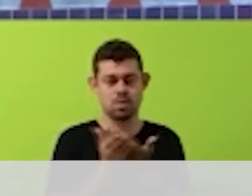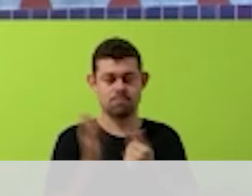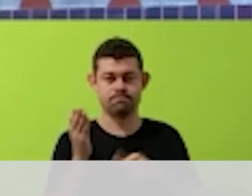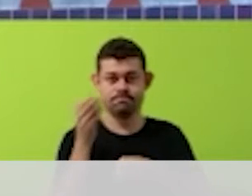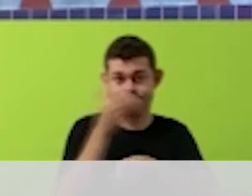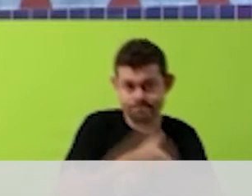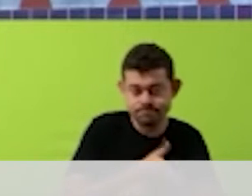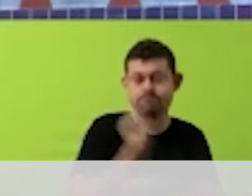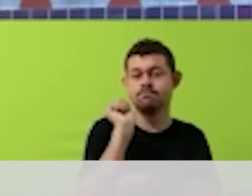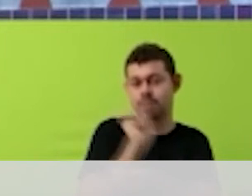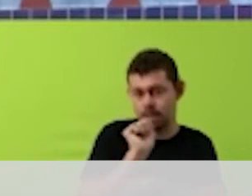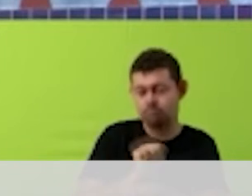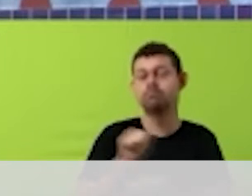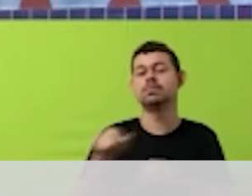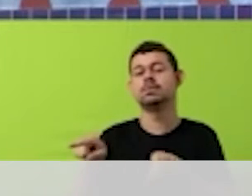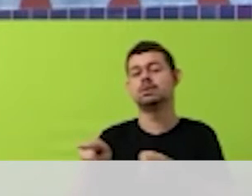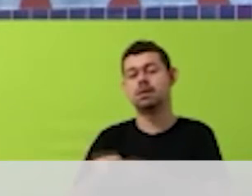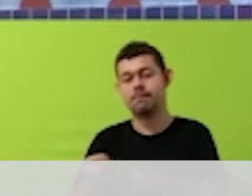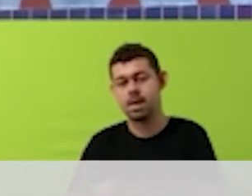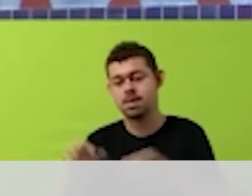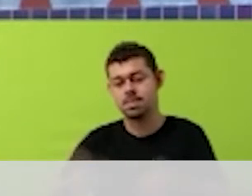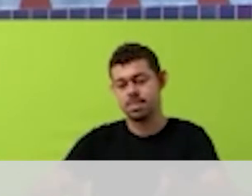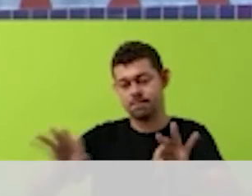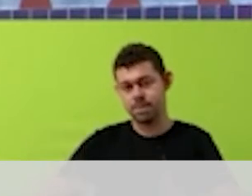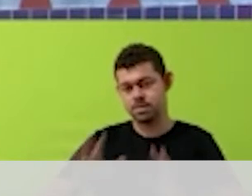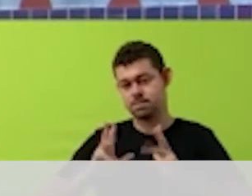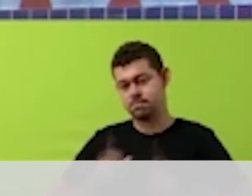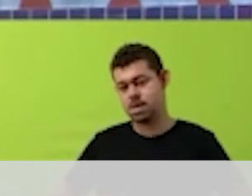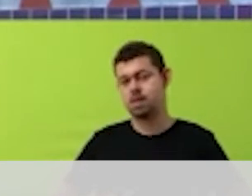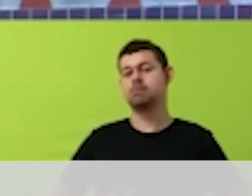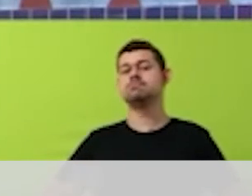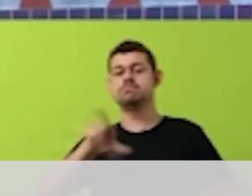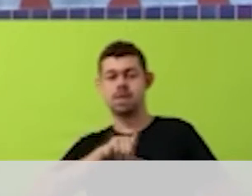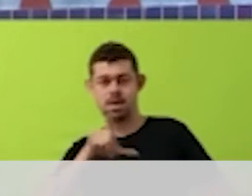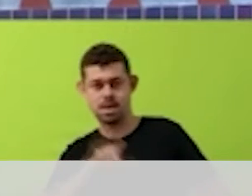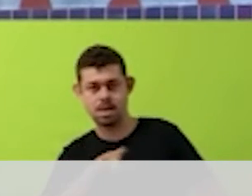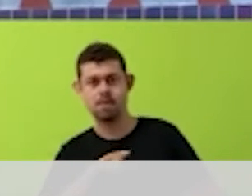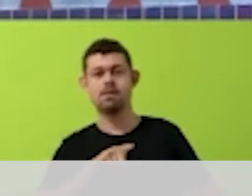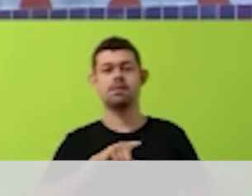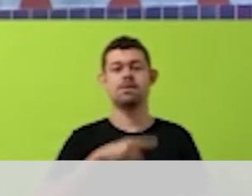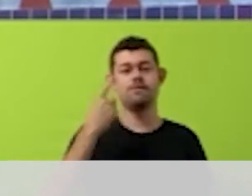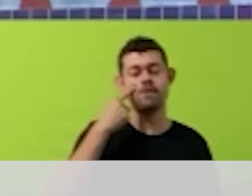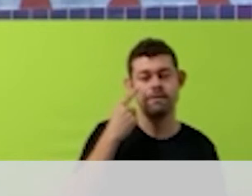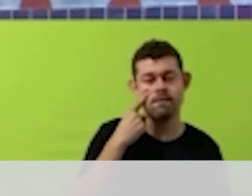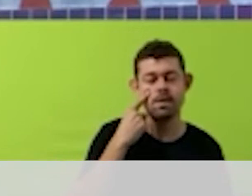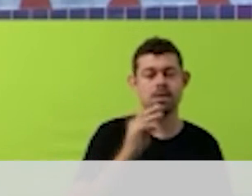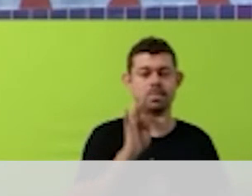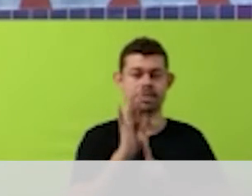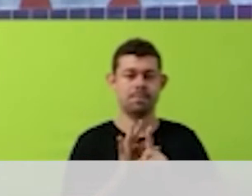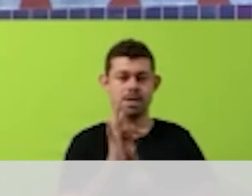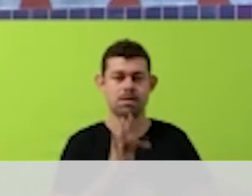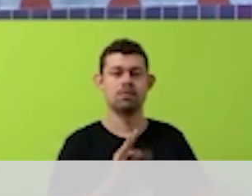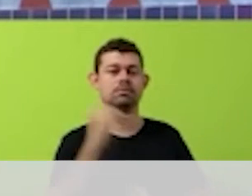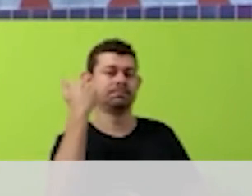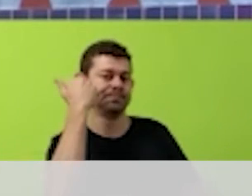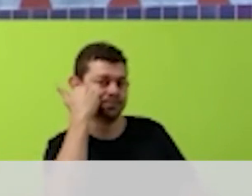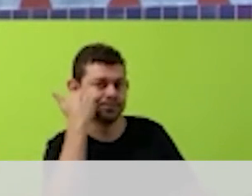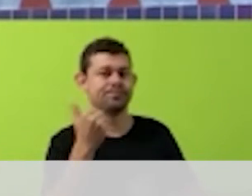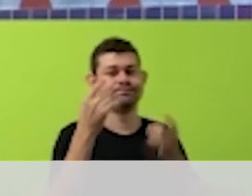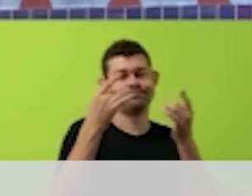chegar à porta da instituição é temos o tapete sanitizante temos aferição da temperatura